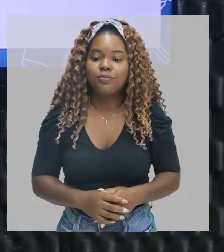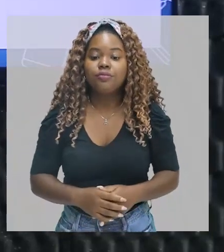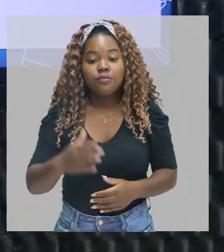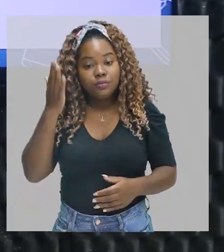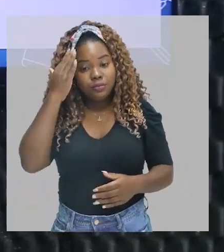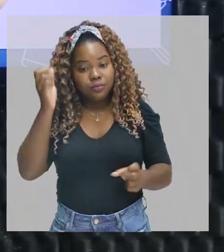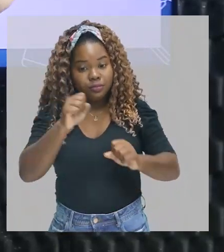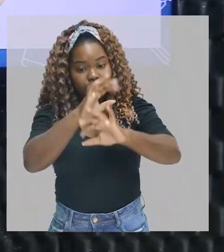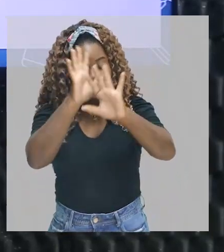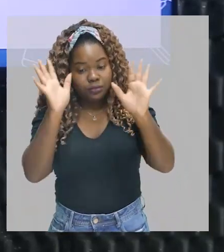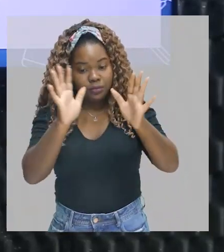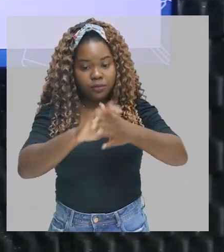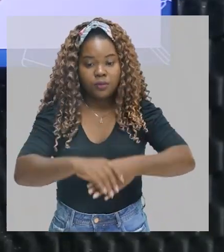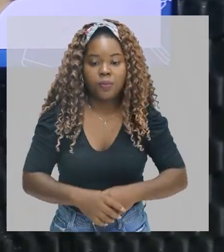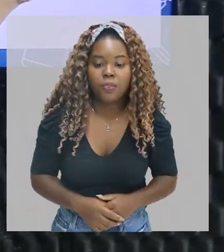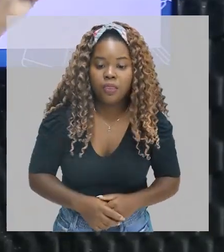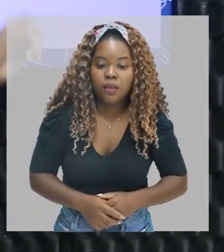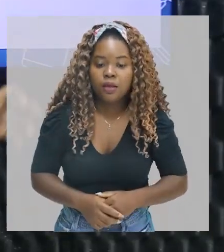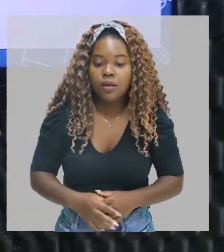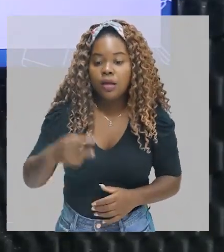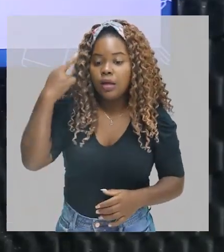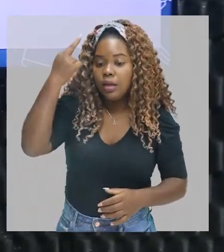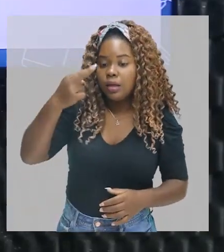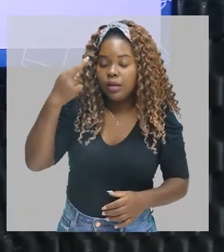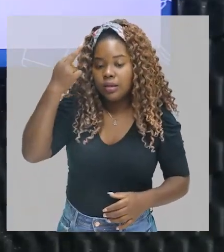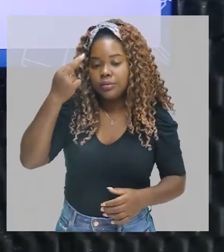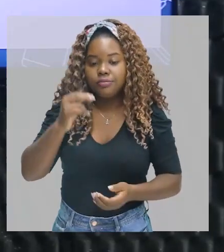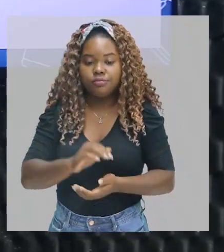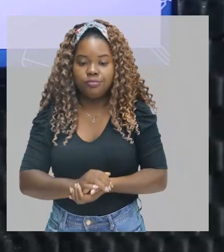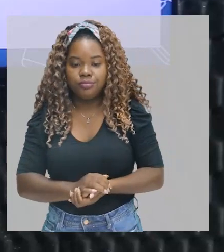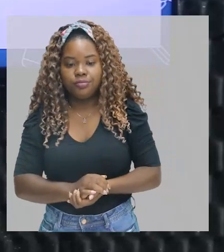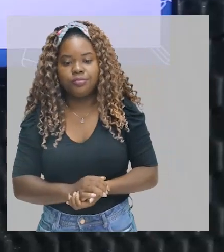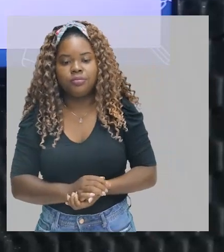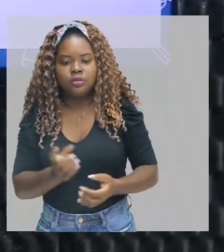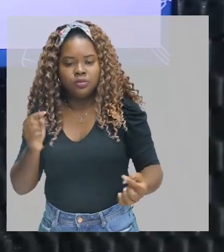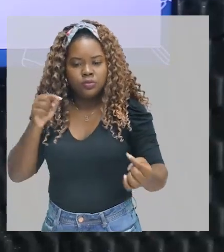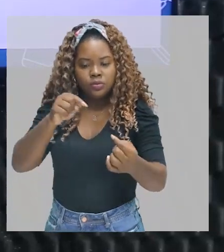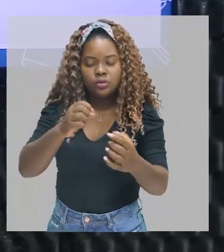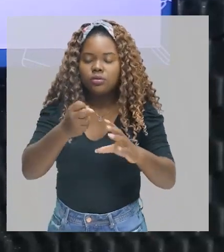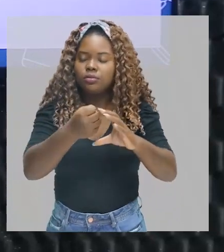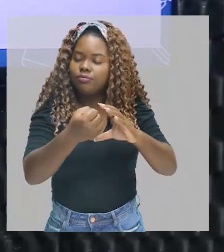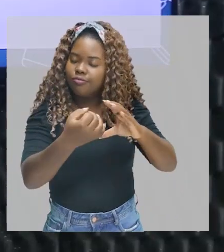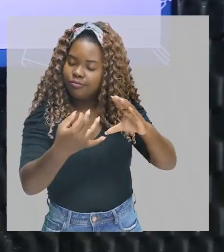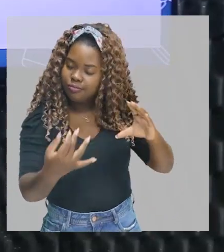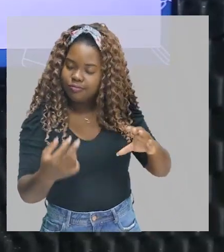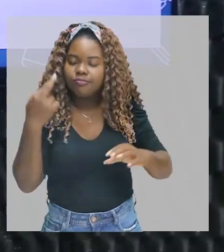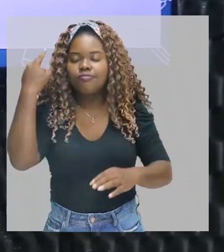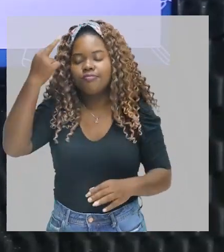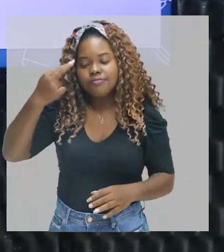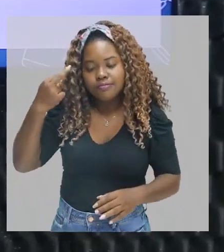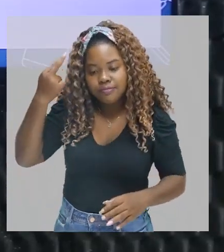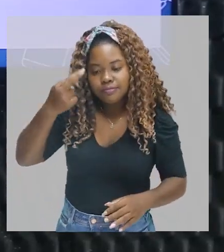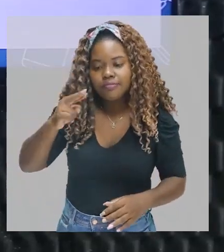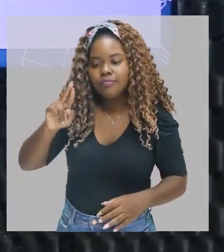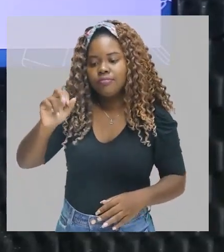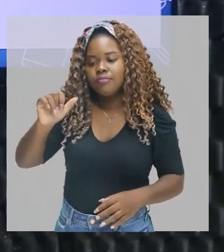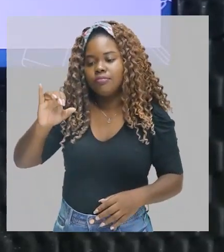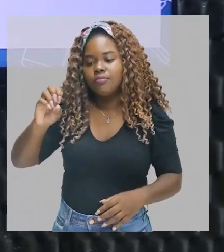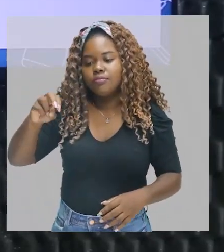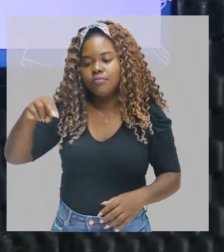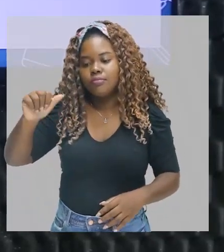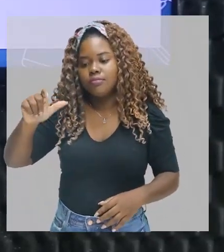essa contrariedade. A razão e a objetividade são características racionalistas.